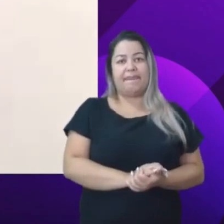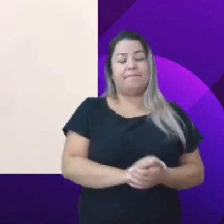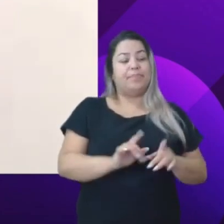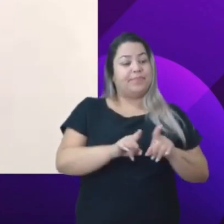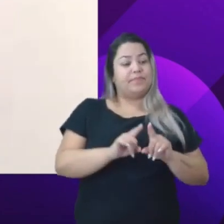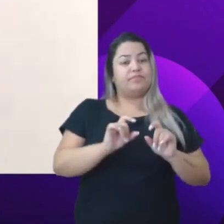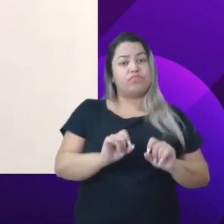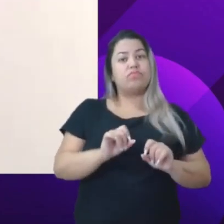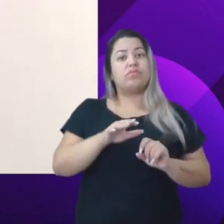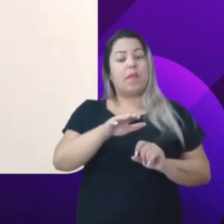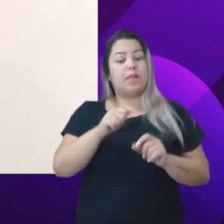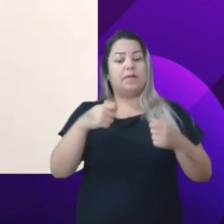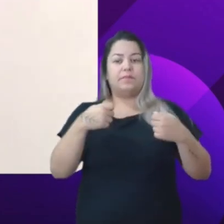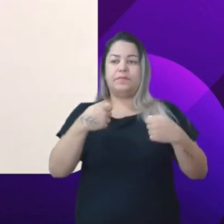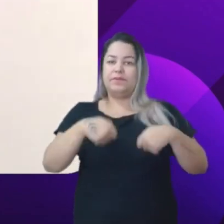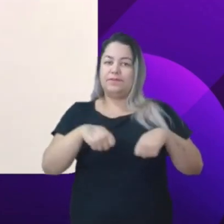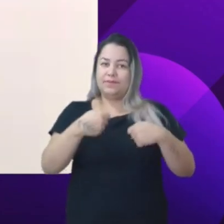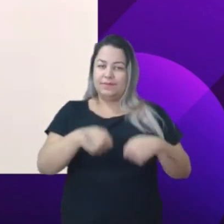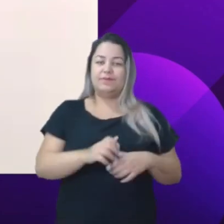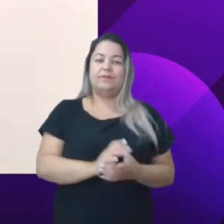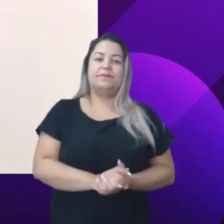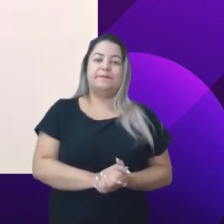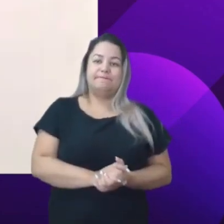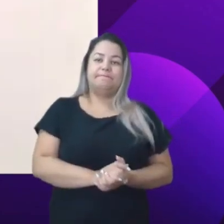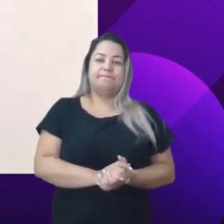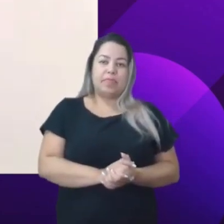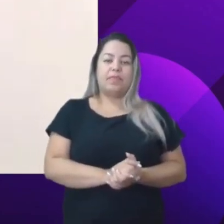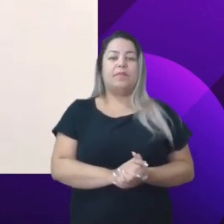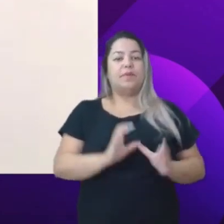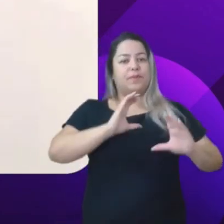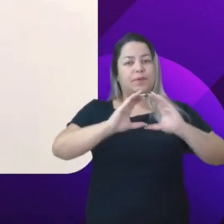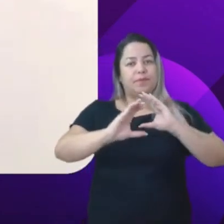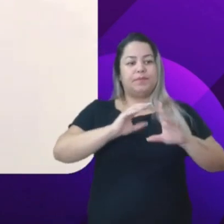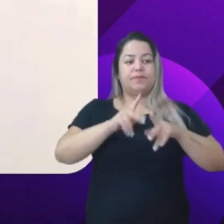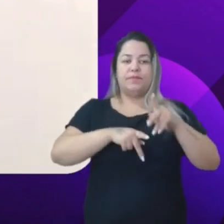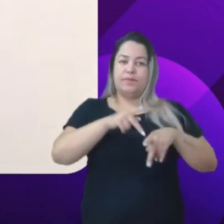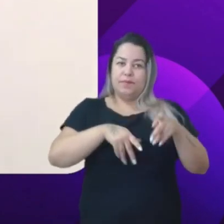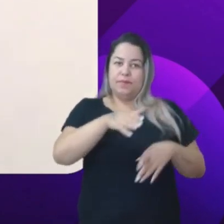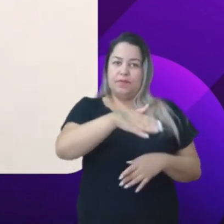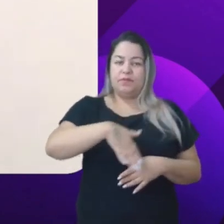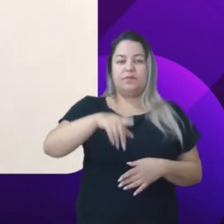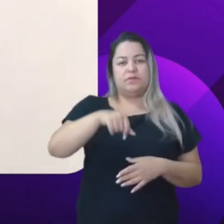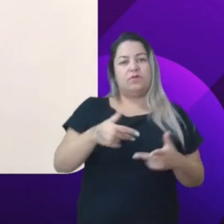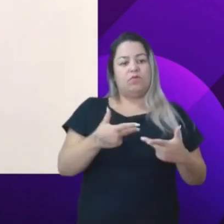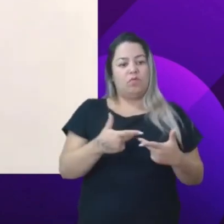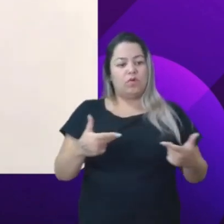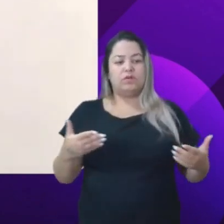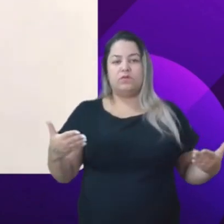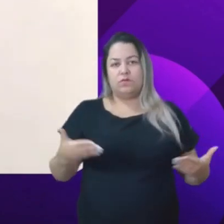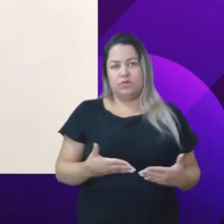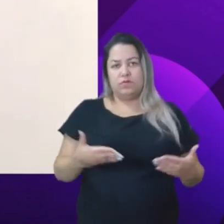acionar caso elas passem por uma situação dessa. Então, isso também é comunicação popular. São coisas que